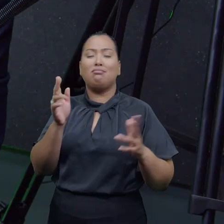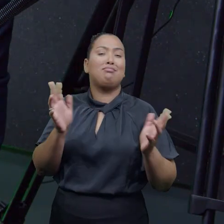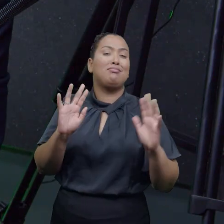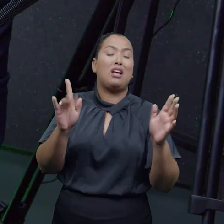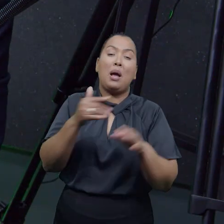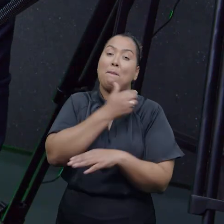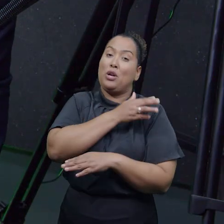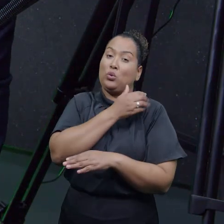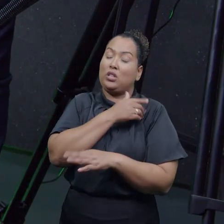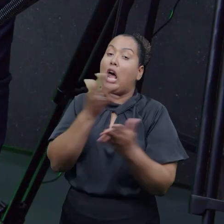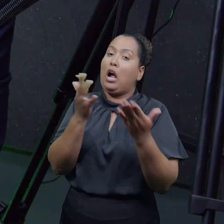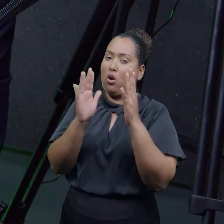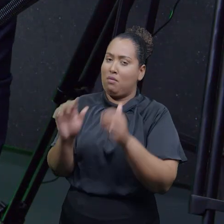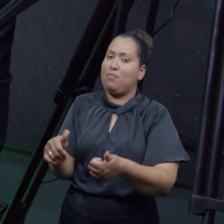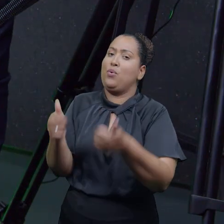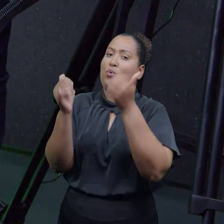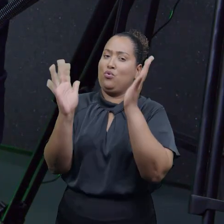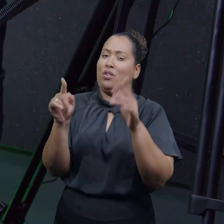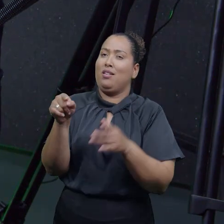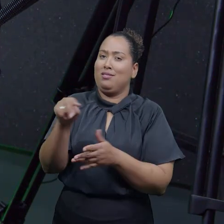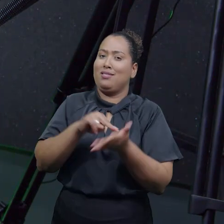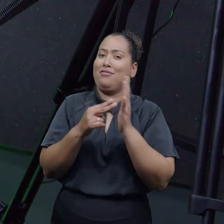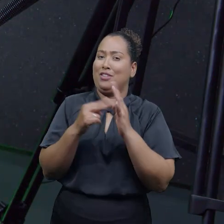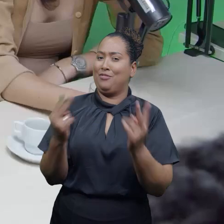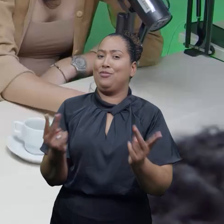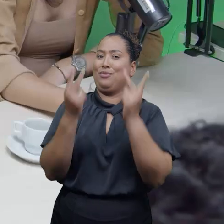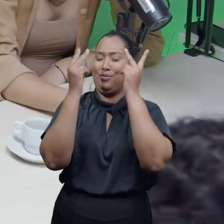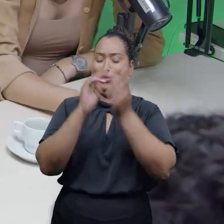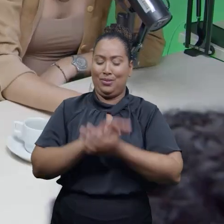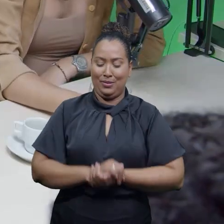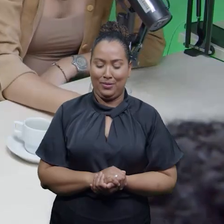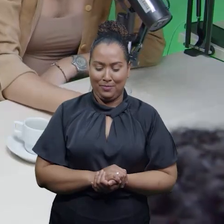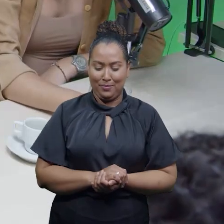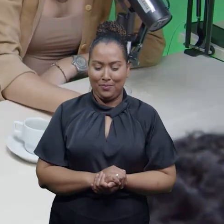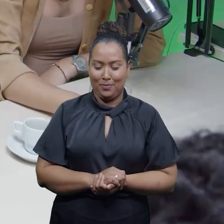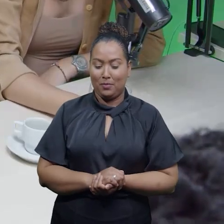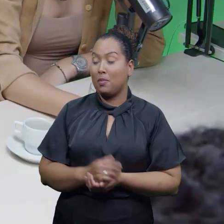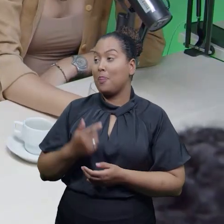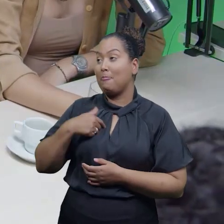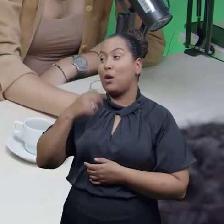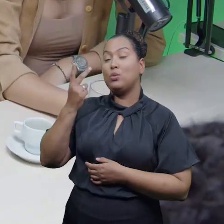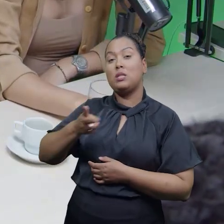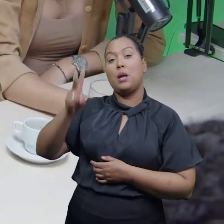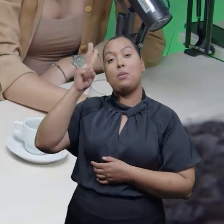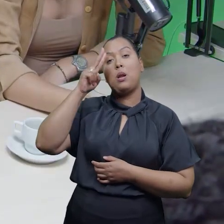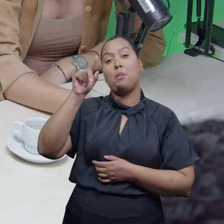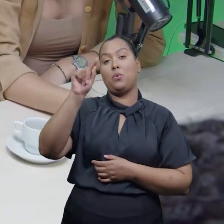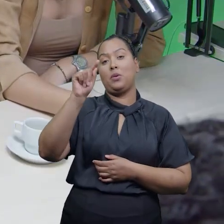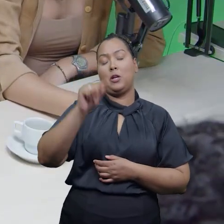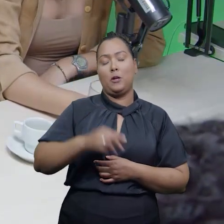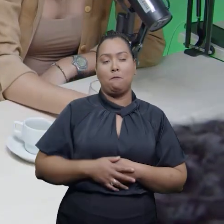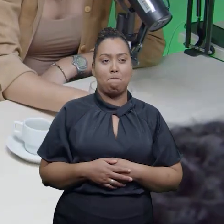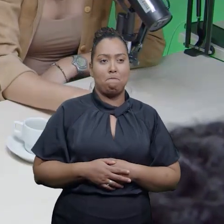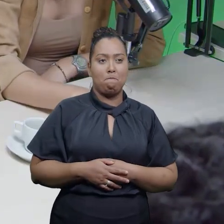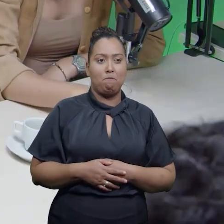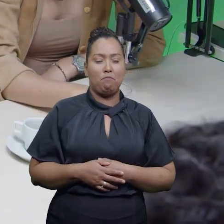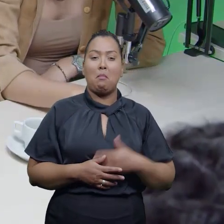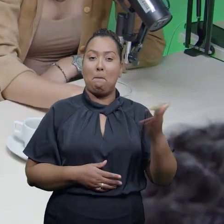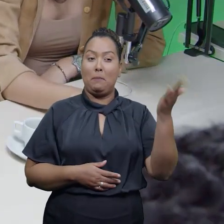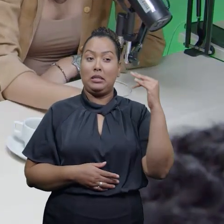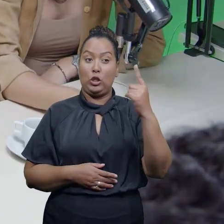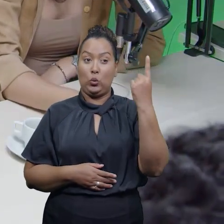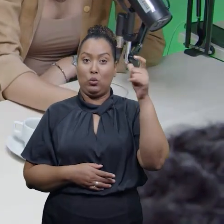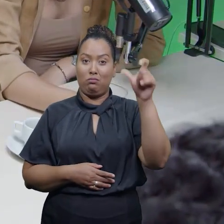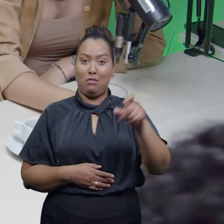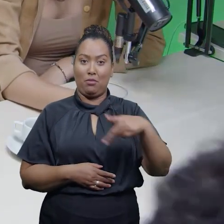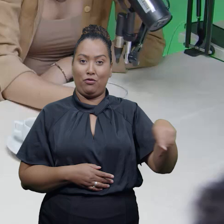que está acontecendo, e isso é uma vitória. Sobre isso, eu sempre me lembro disso, eu acho importante mencionar. Eu tive um professor